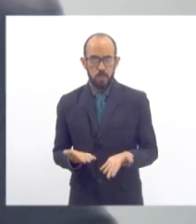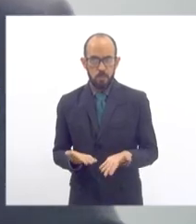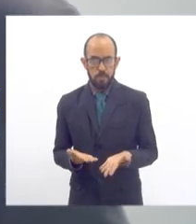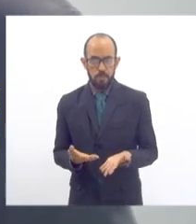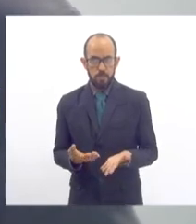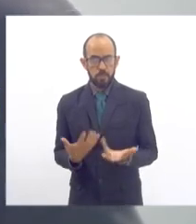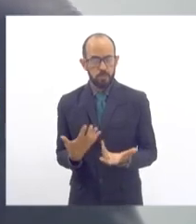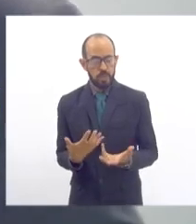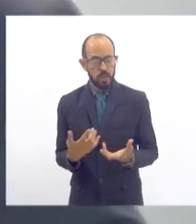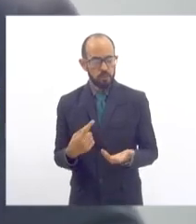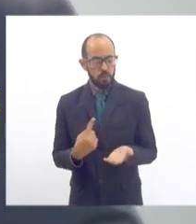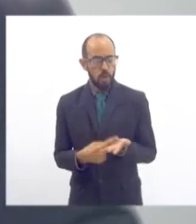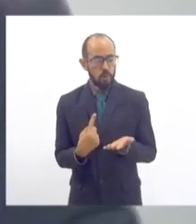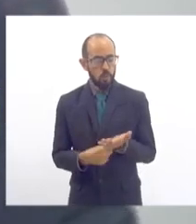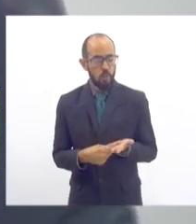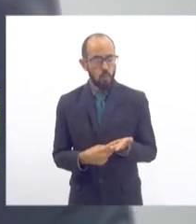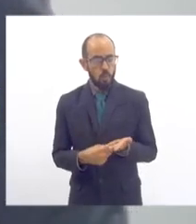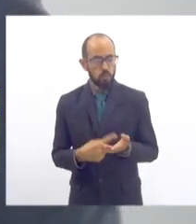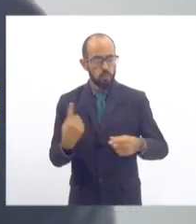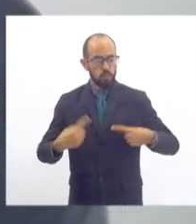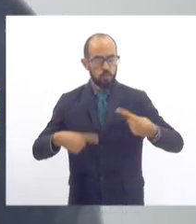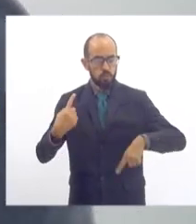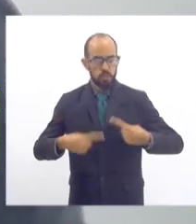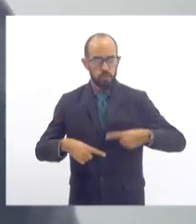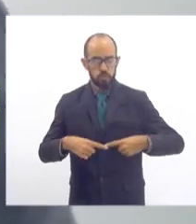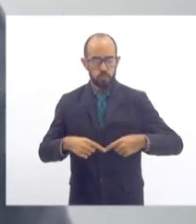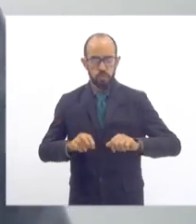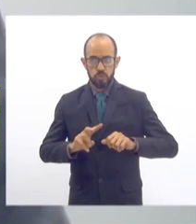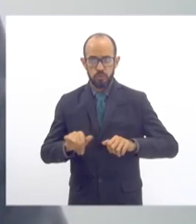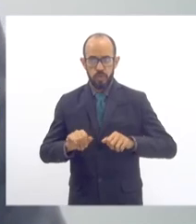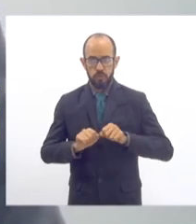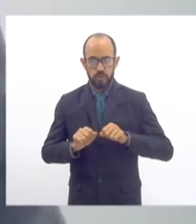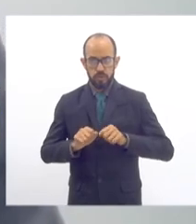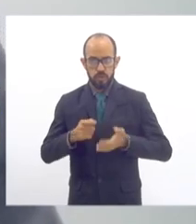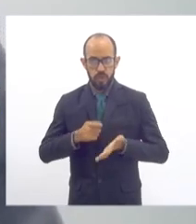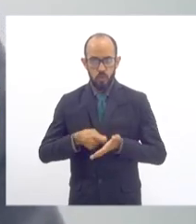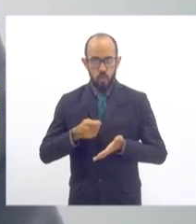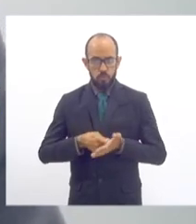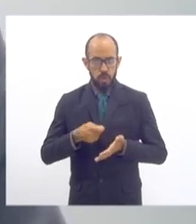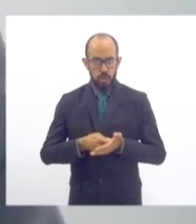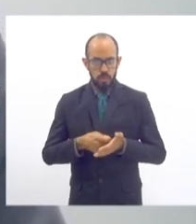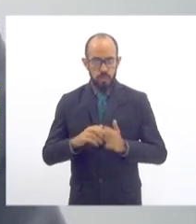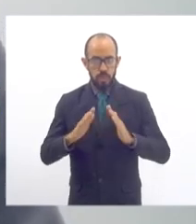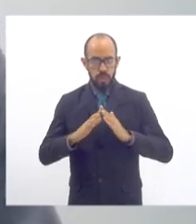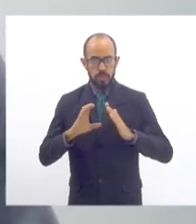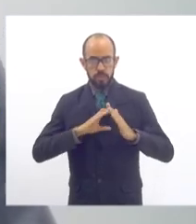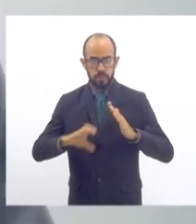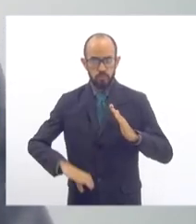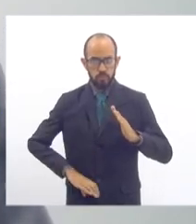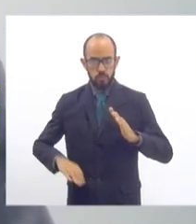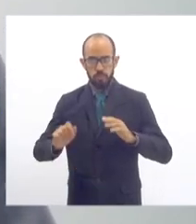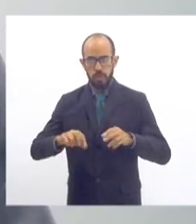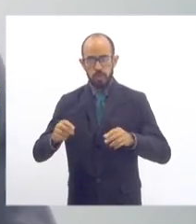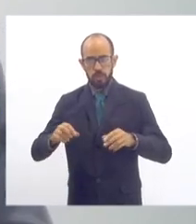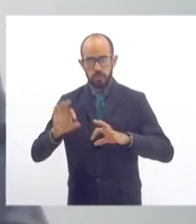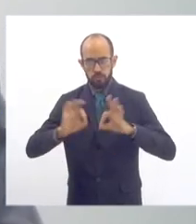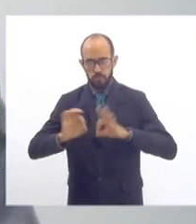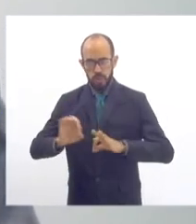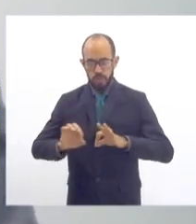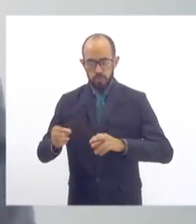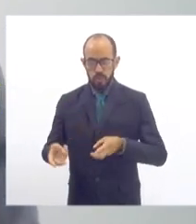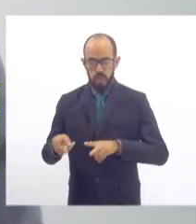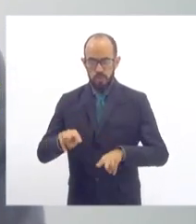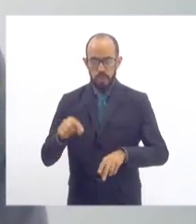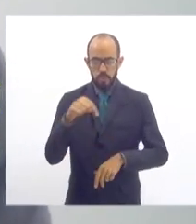um acordo político também, onde a gente vai fazer essa cobrança da Casa Civil para que esse plano seja encaminhado para cá. A gente vai buscar